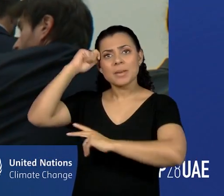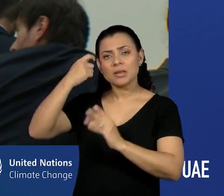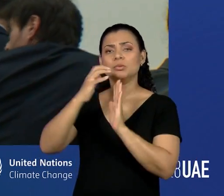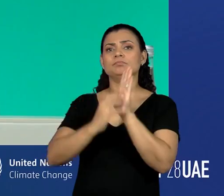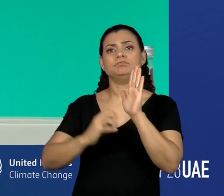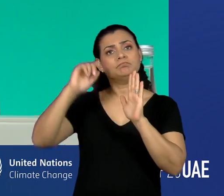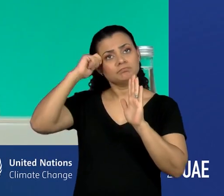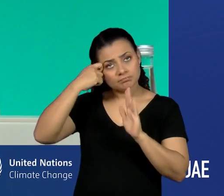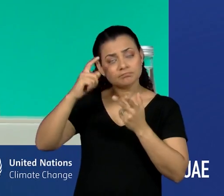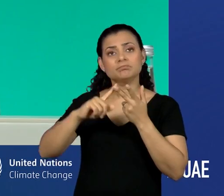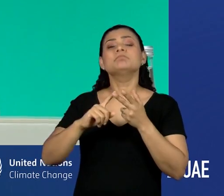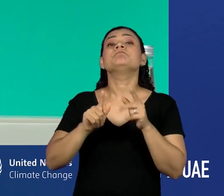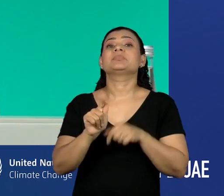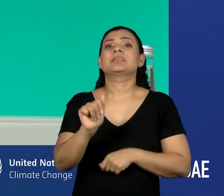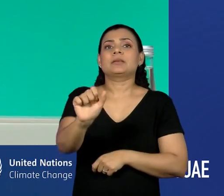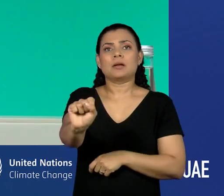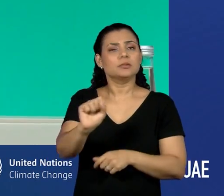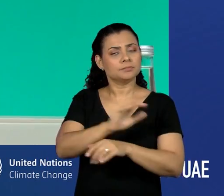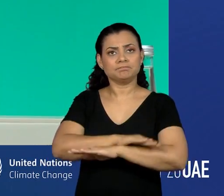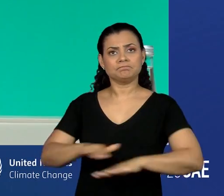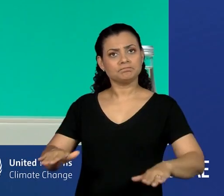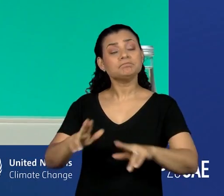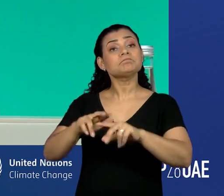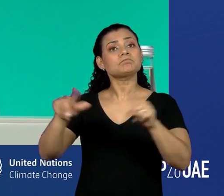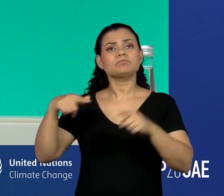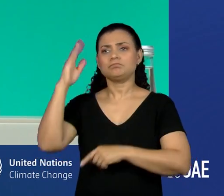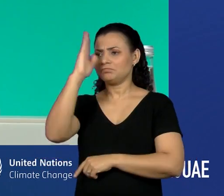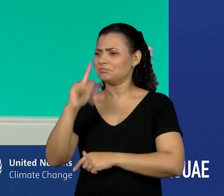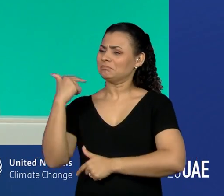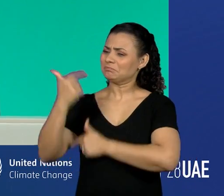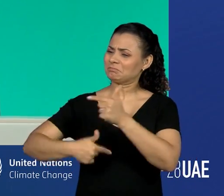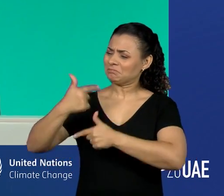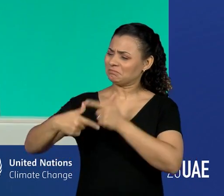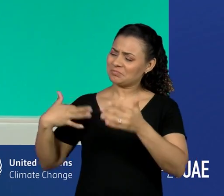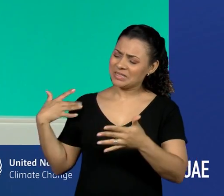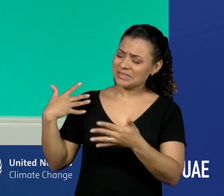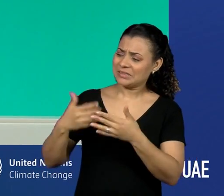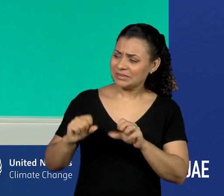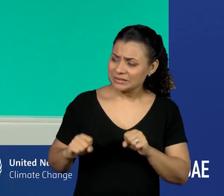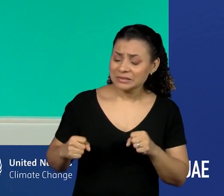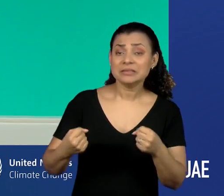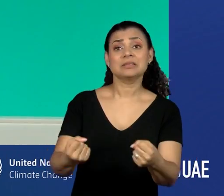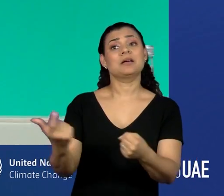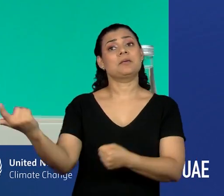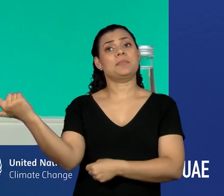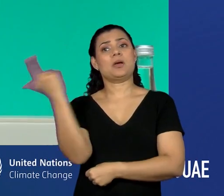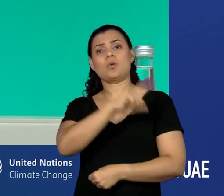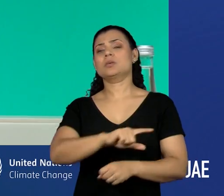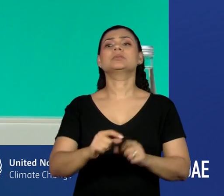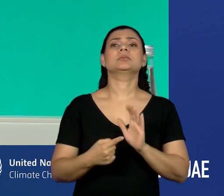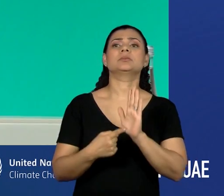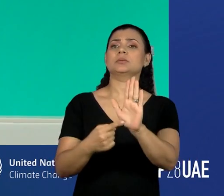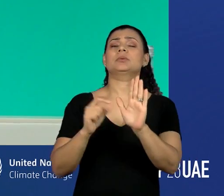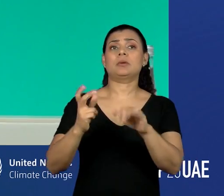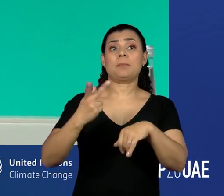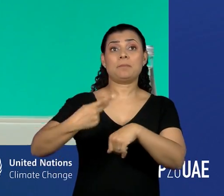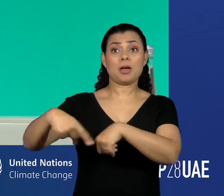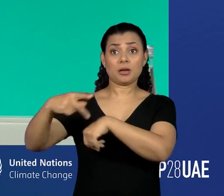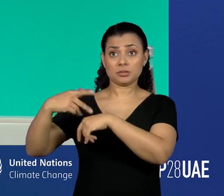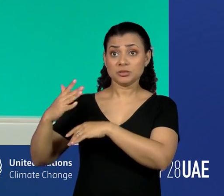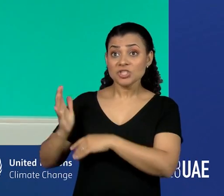combustível fóssil. O Brasil trabalhou até o último minuto para que ficasse muito claro que os